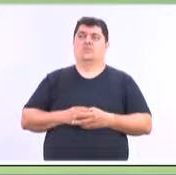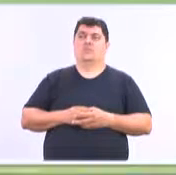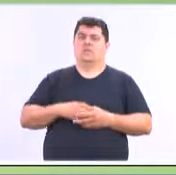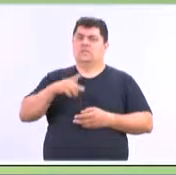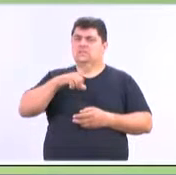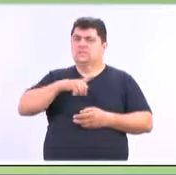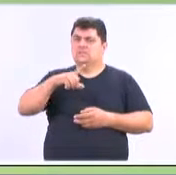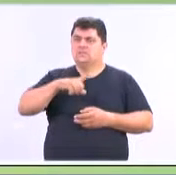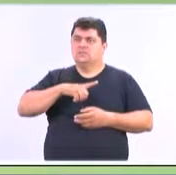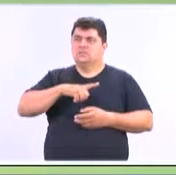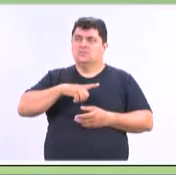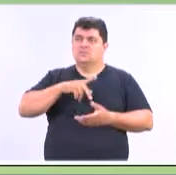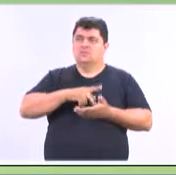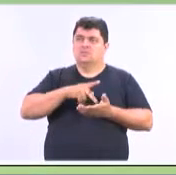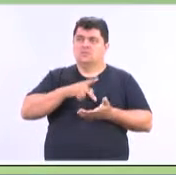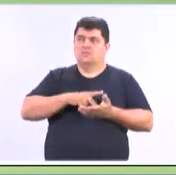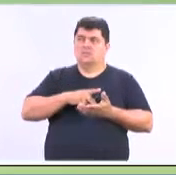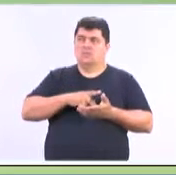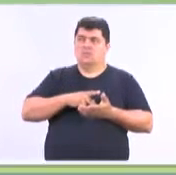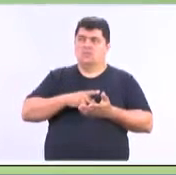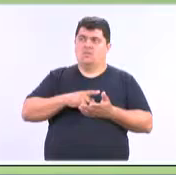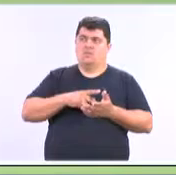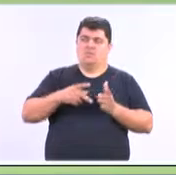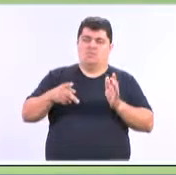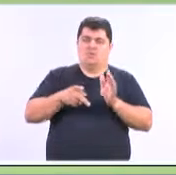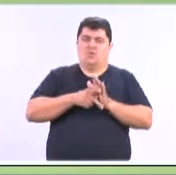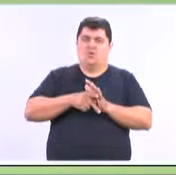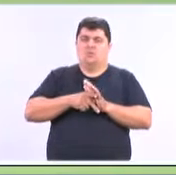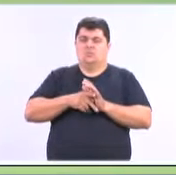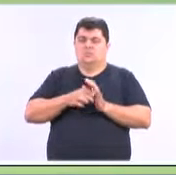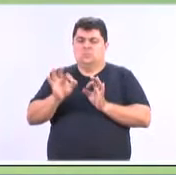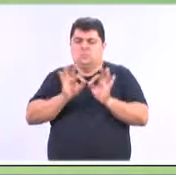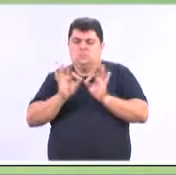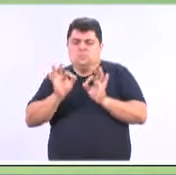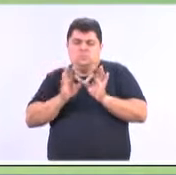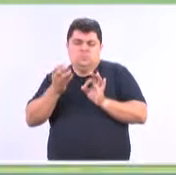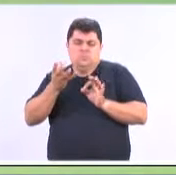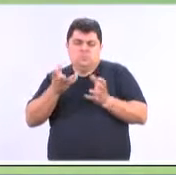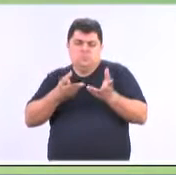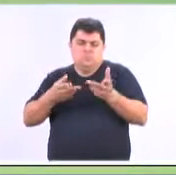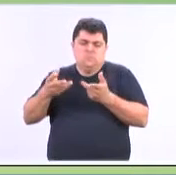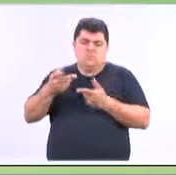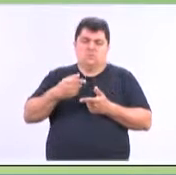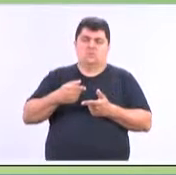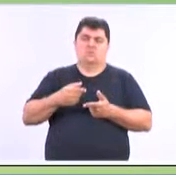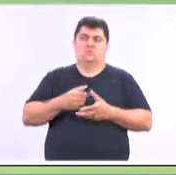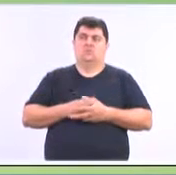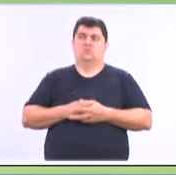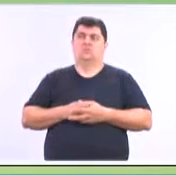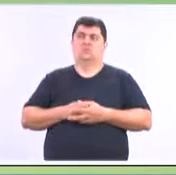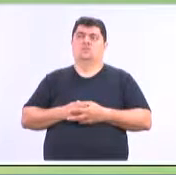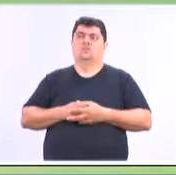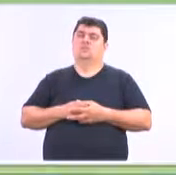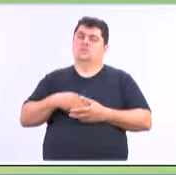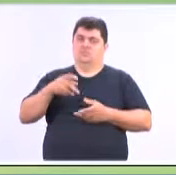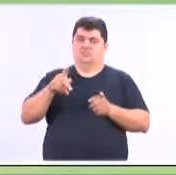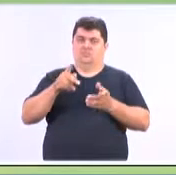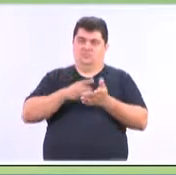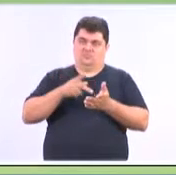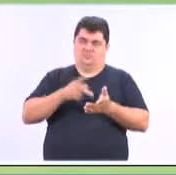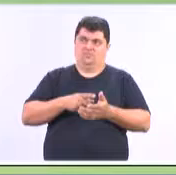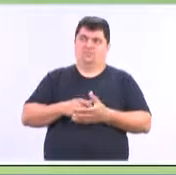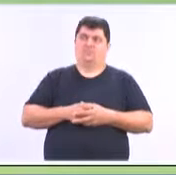Está mantido essencialmente com o propósito de ser negociado, professora? É circulante? É circulante. Circulante também,